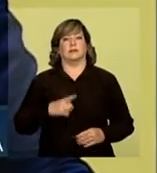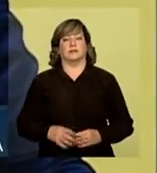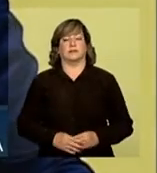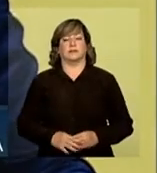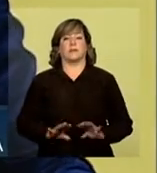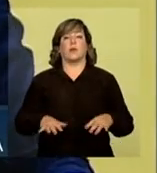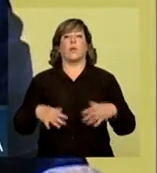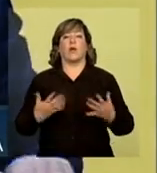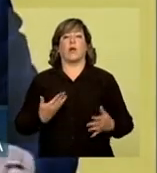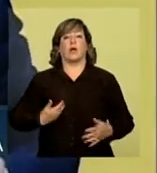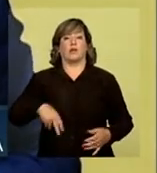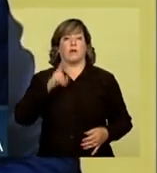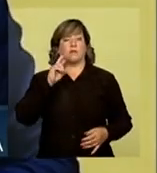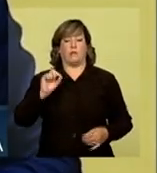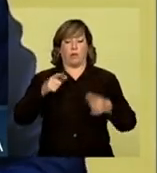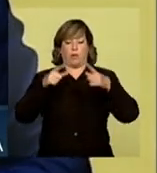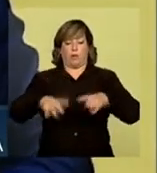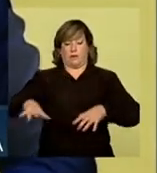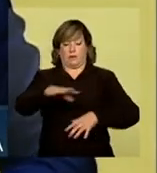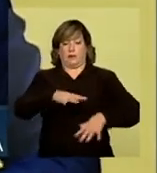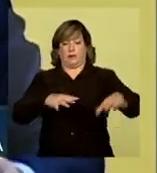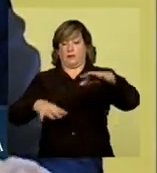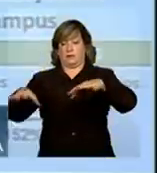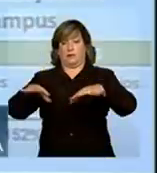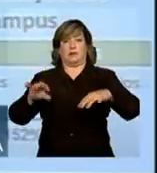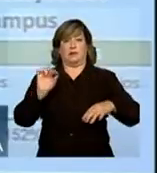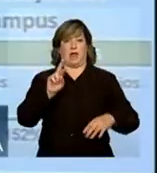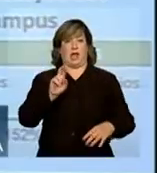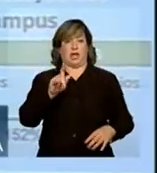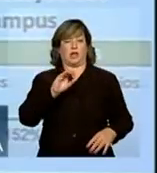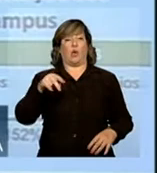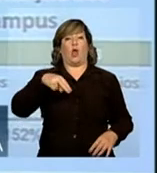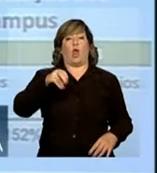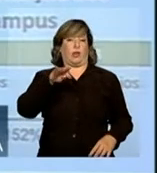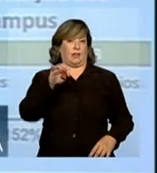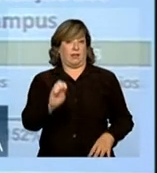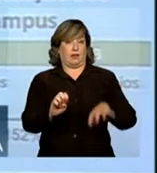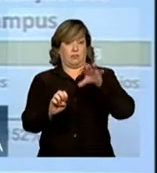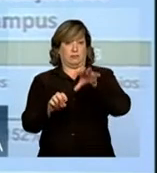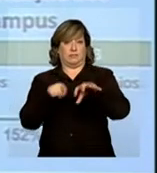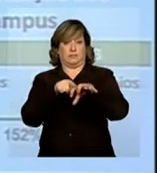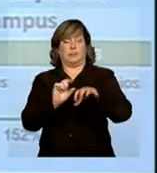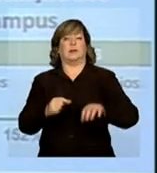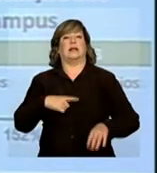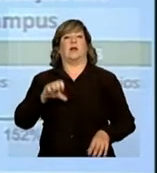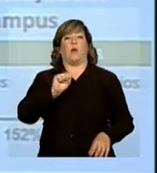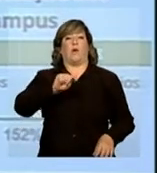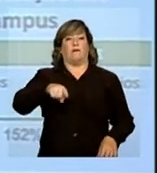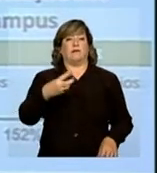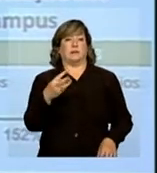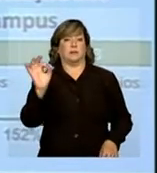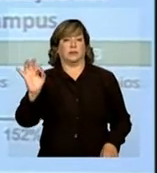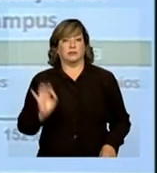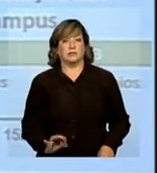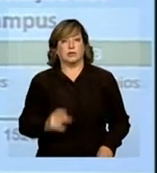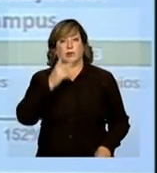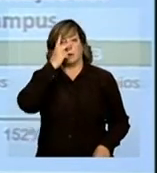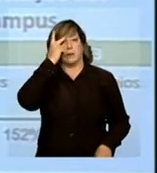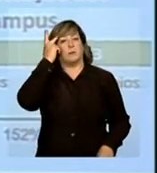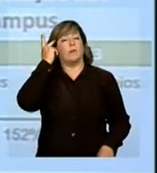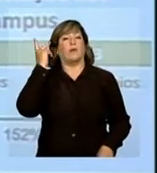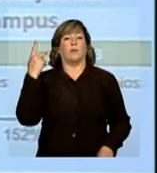e quando a gente olha por região a região norte que tem 8,3 por cento da